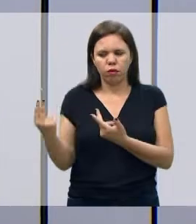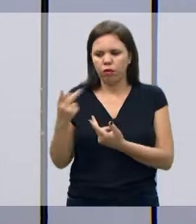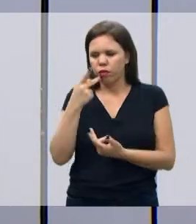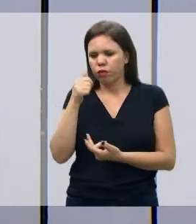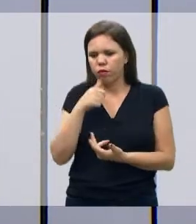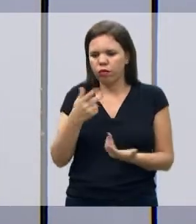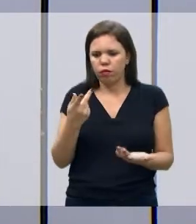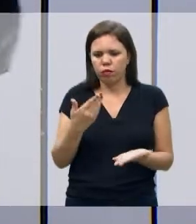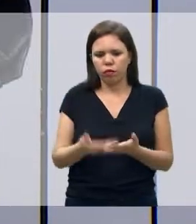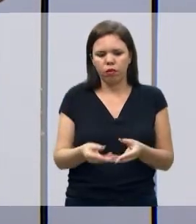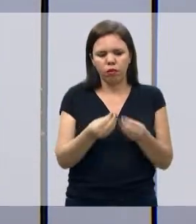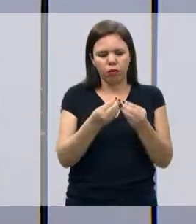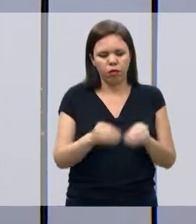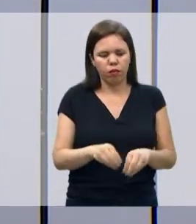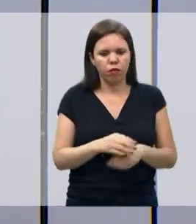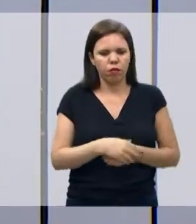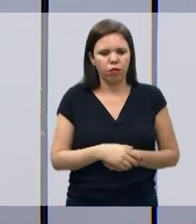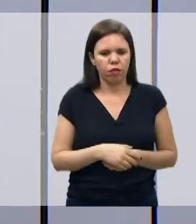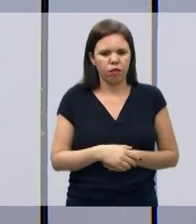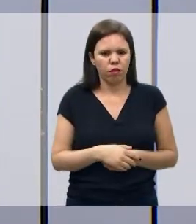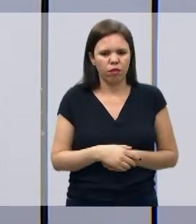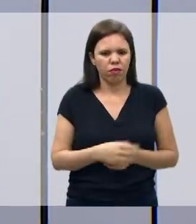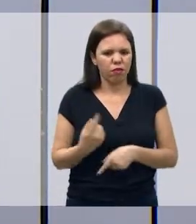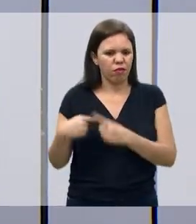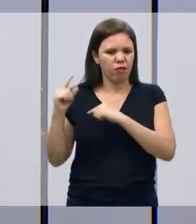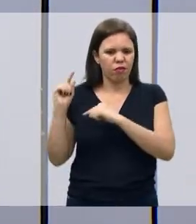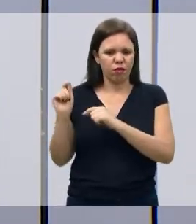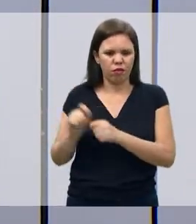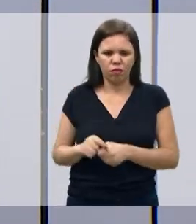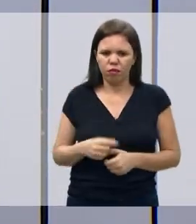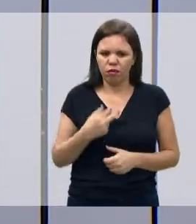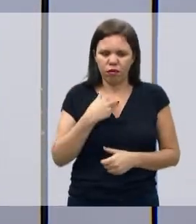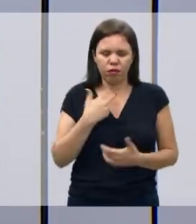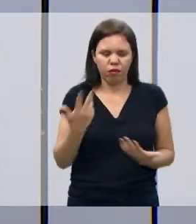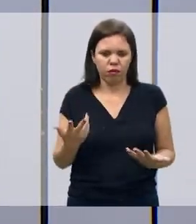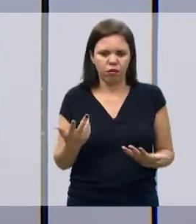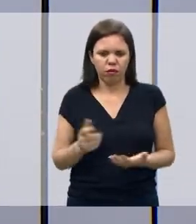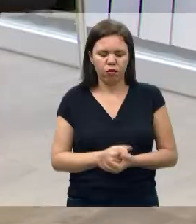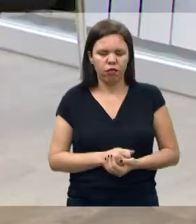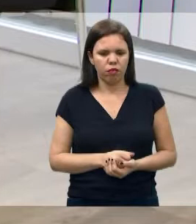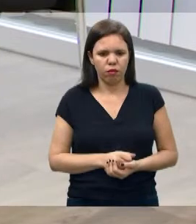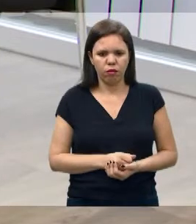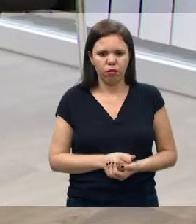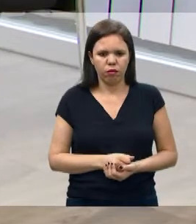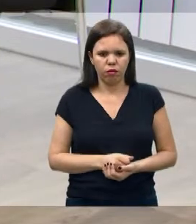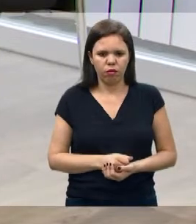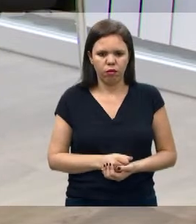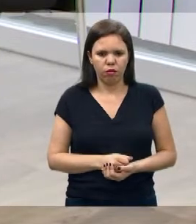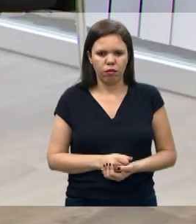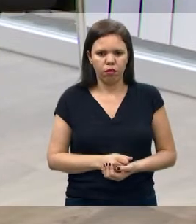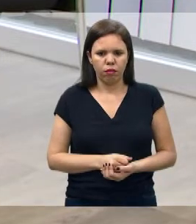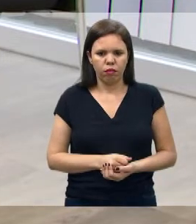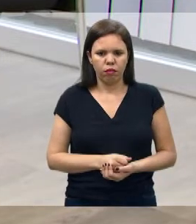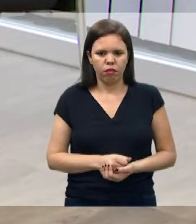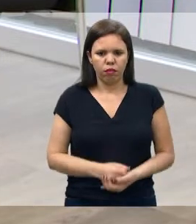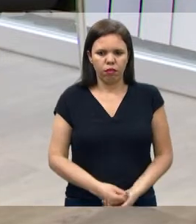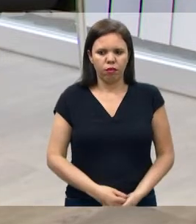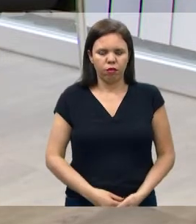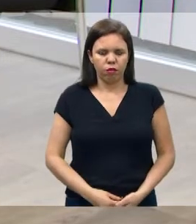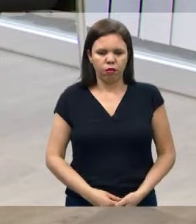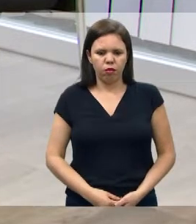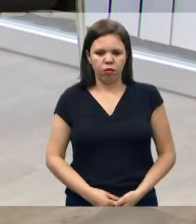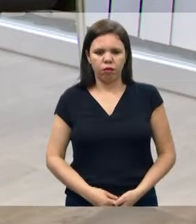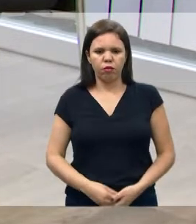uma perda, é um retrocesso. É um retrocesso, a palavra é essa, de não estar